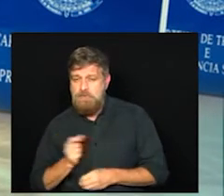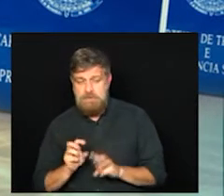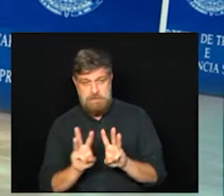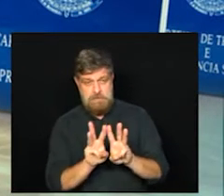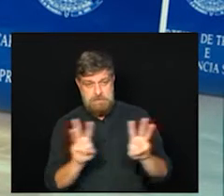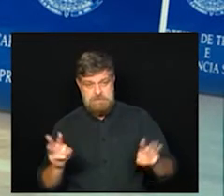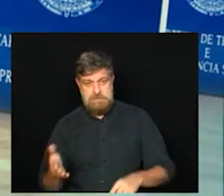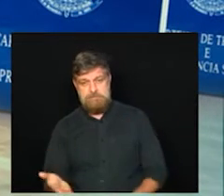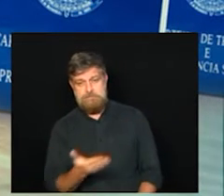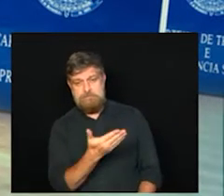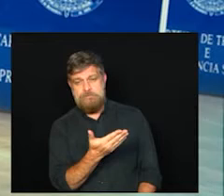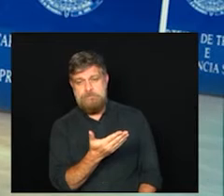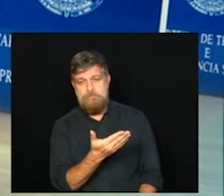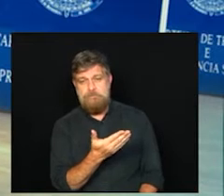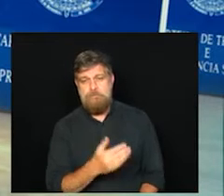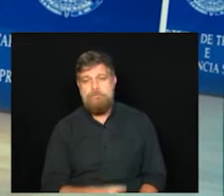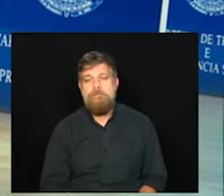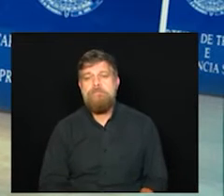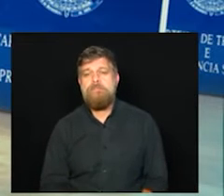site